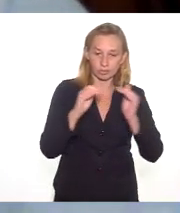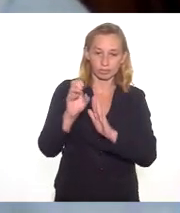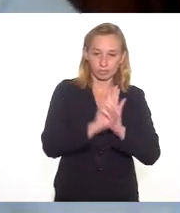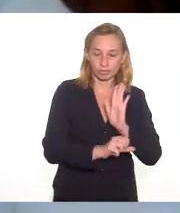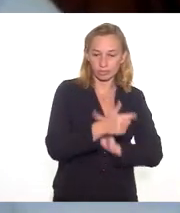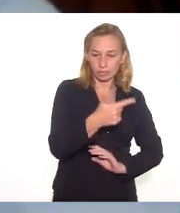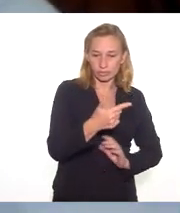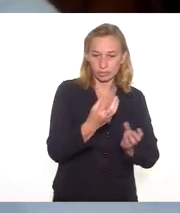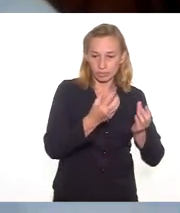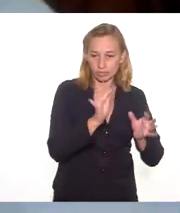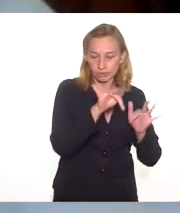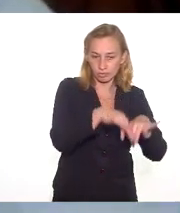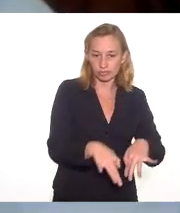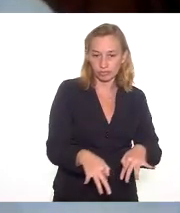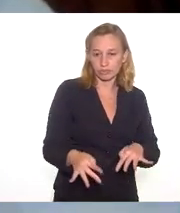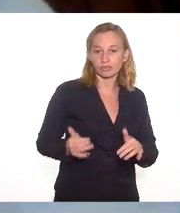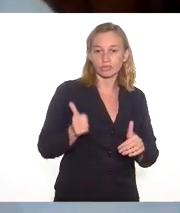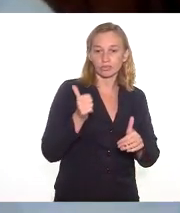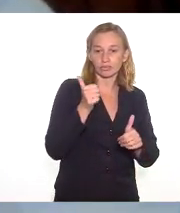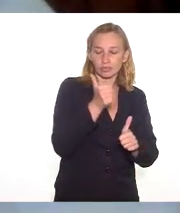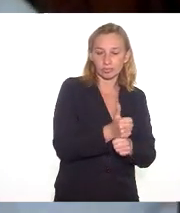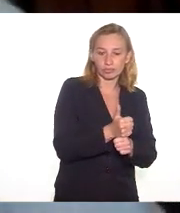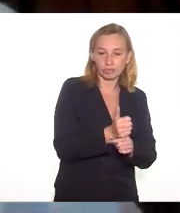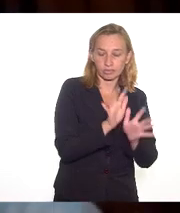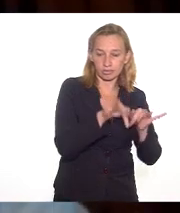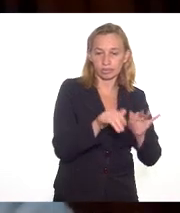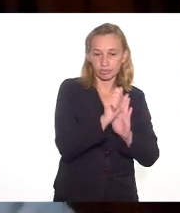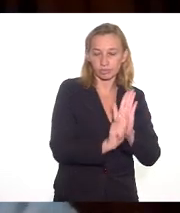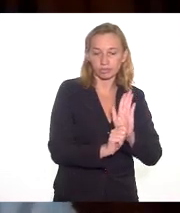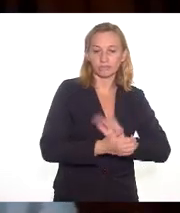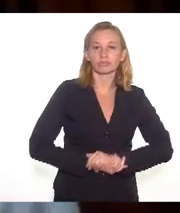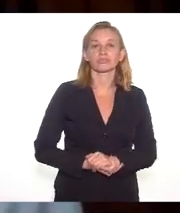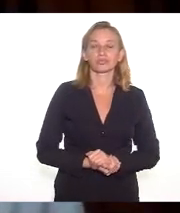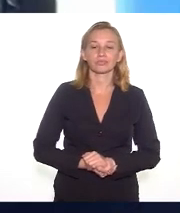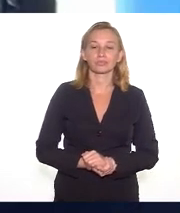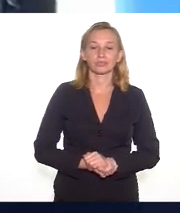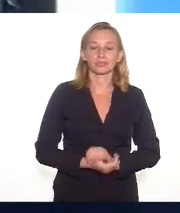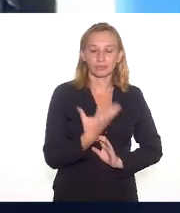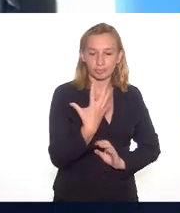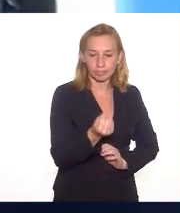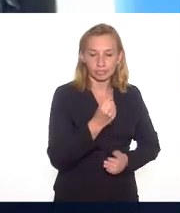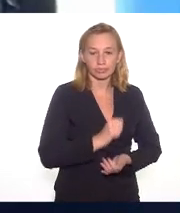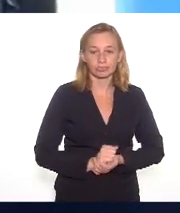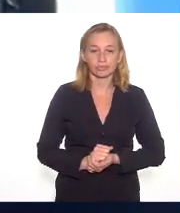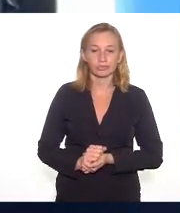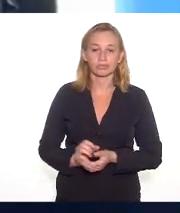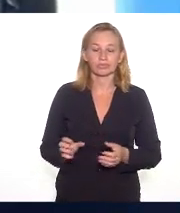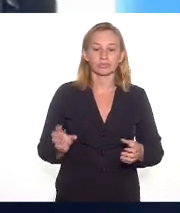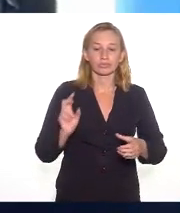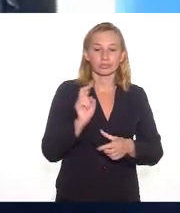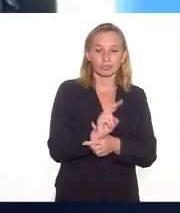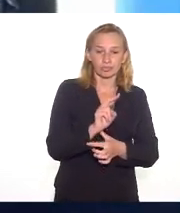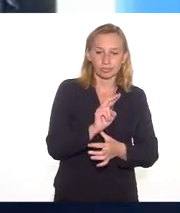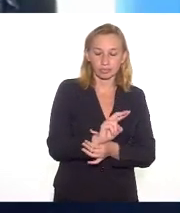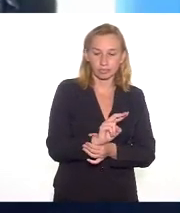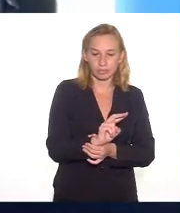2, concluindo por substitutivo, pedindo forma final de redação. Presidente, defere. Defesa de proteção dos